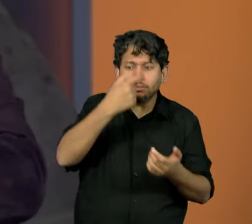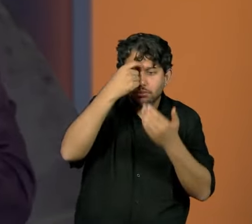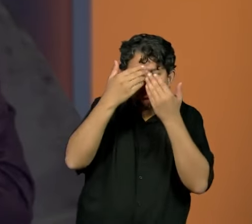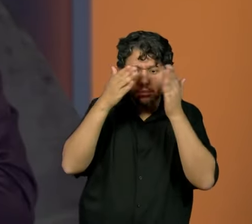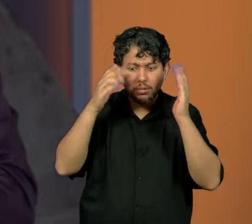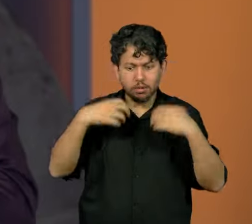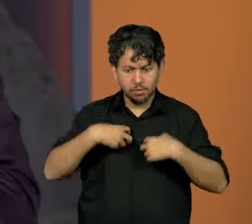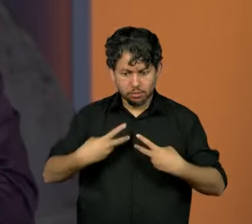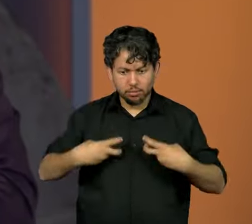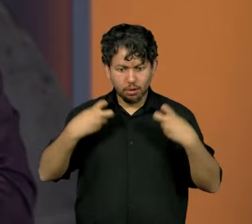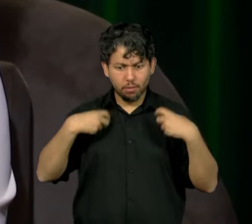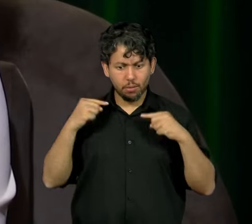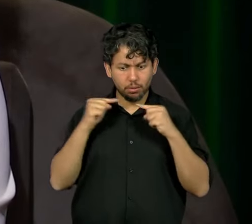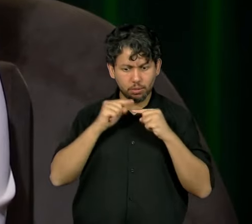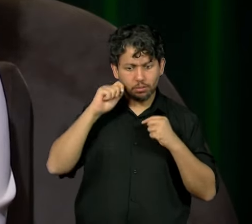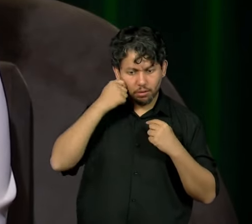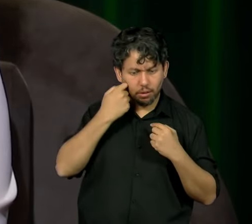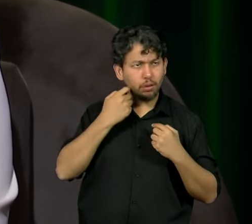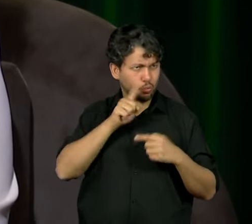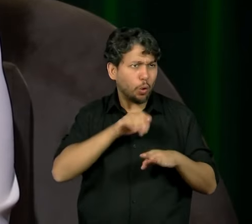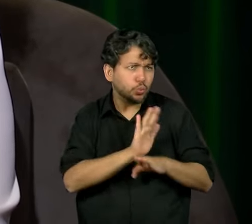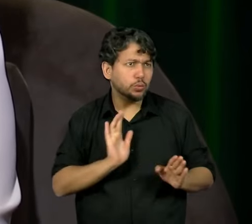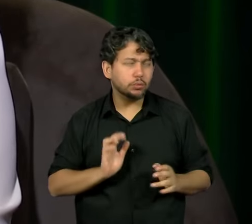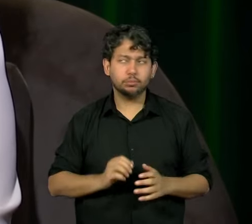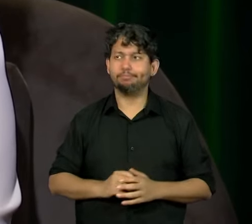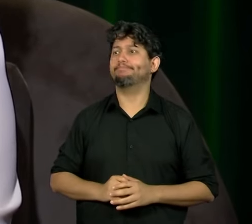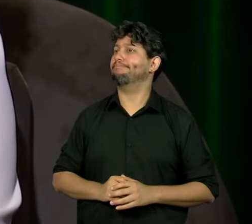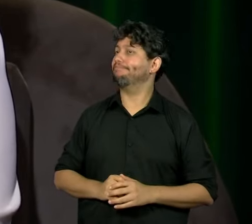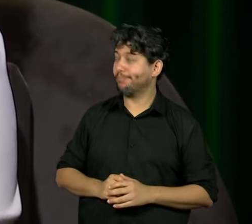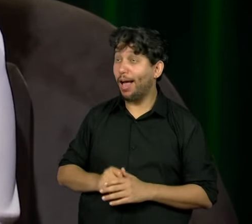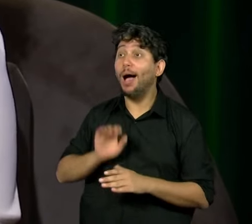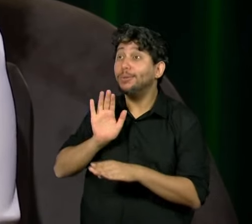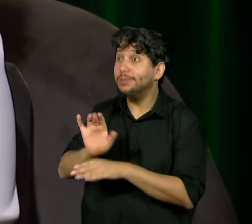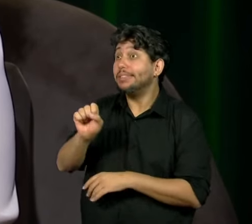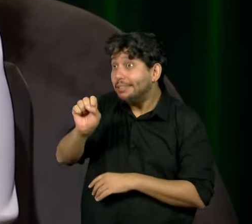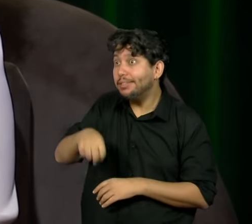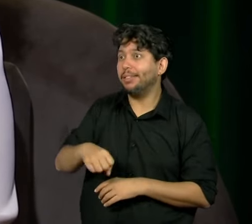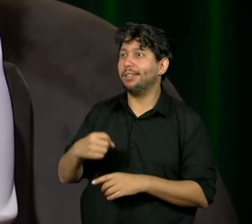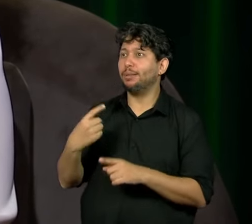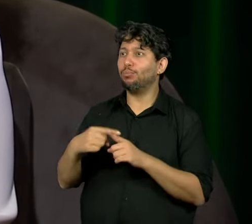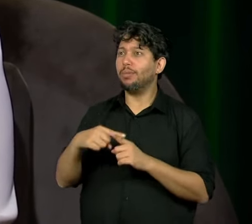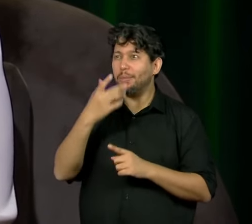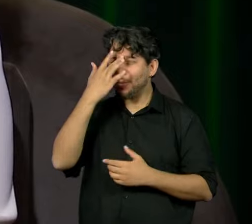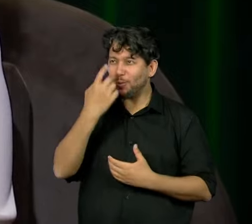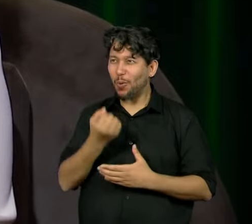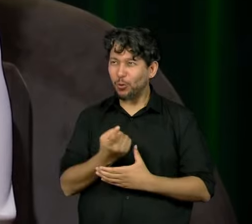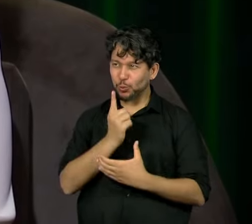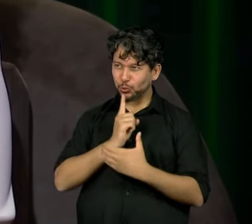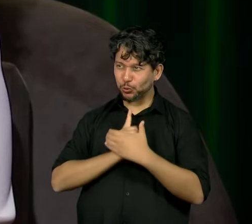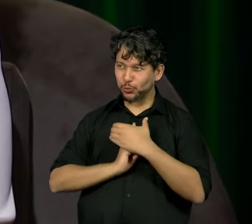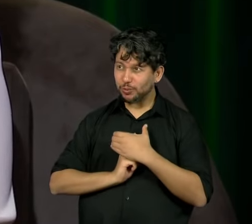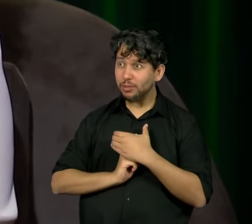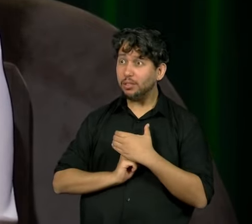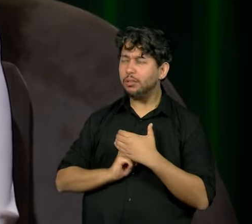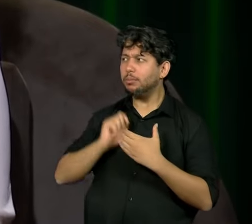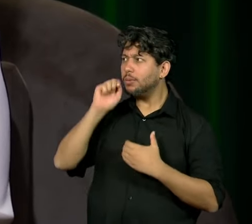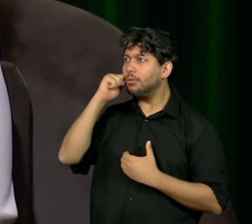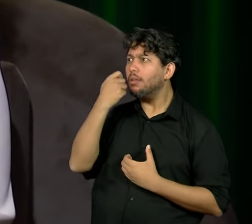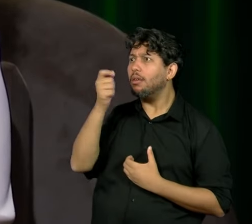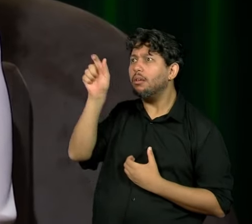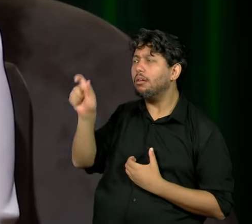e se espelhar nesses heróis? Ajuda muito. Contribui para que essa subjetividade seja formada a partir de referências